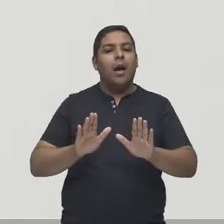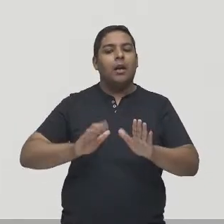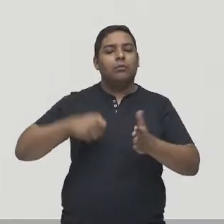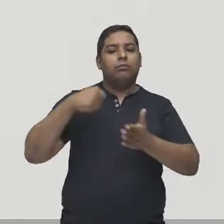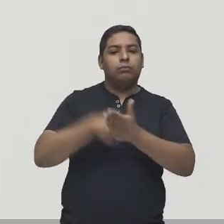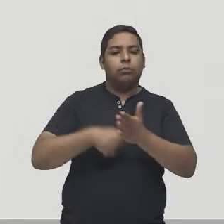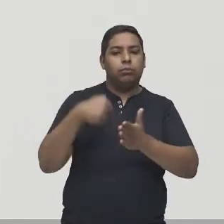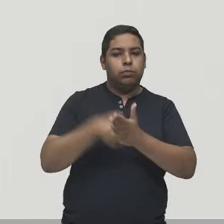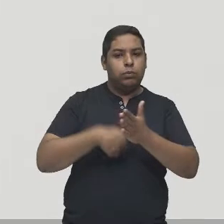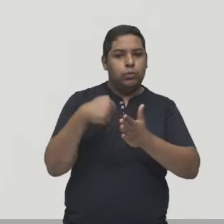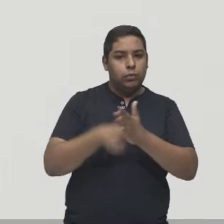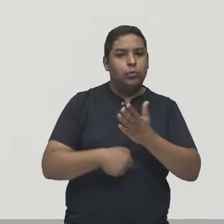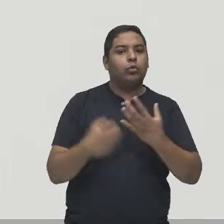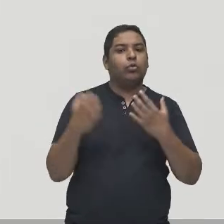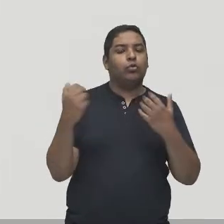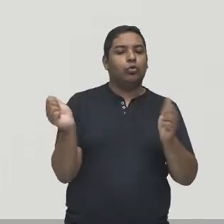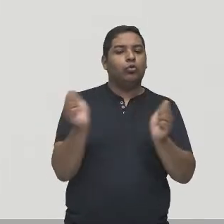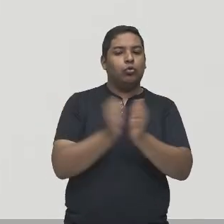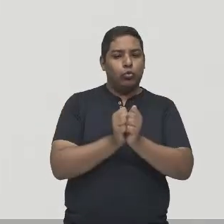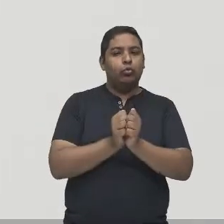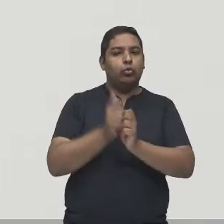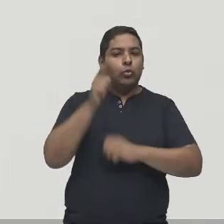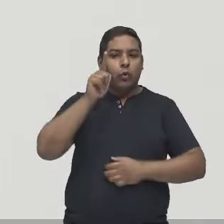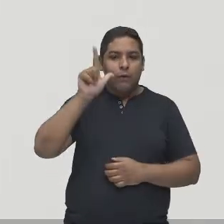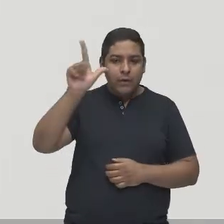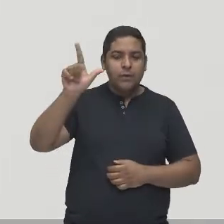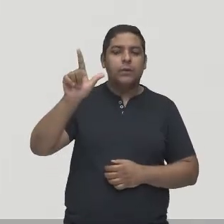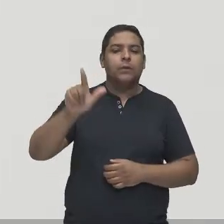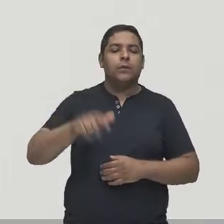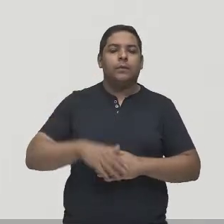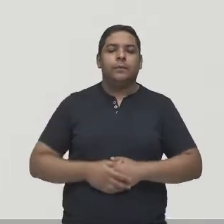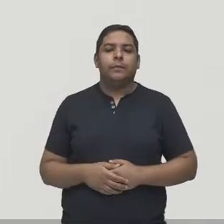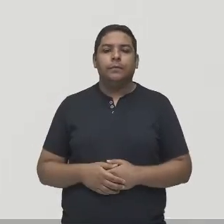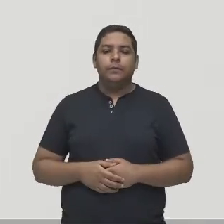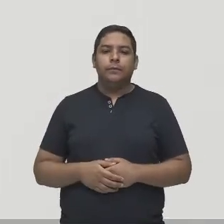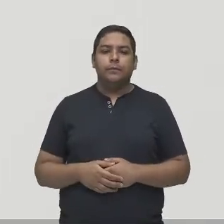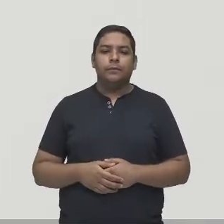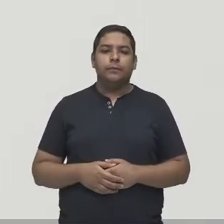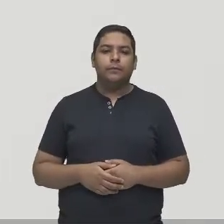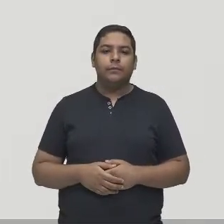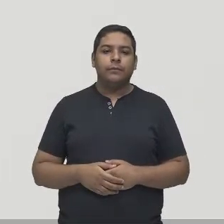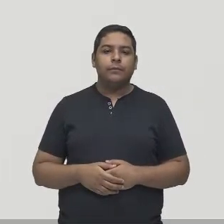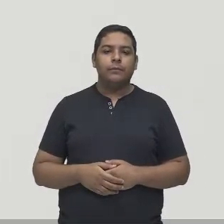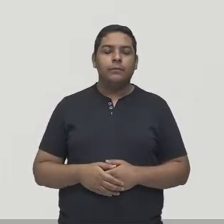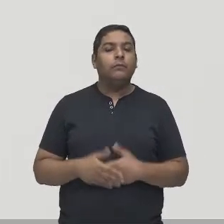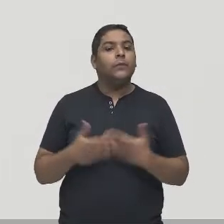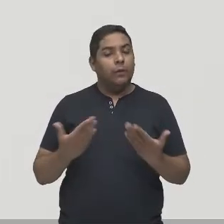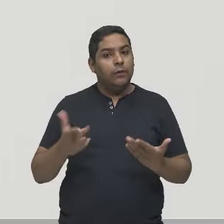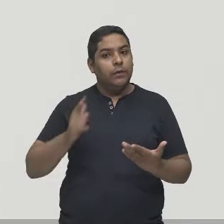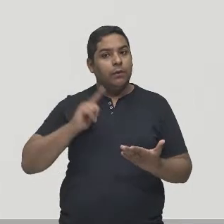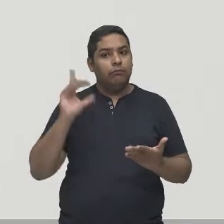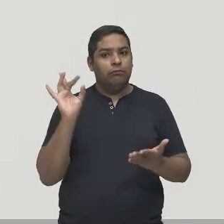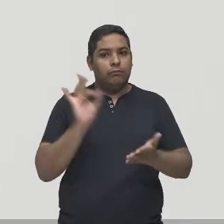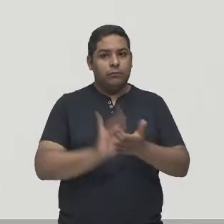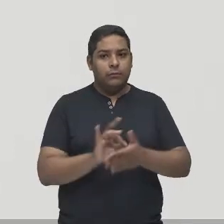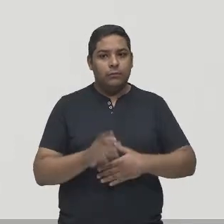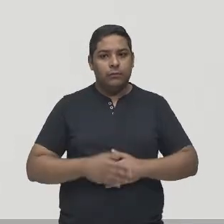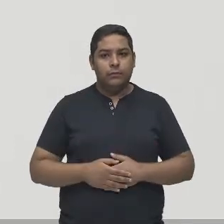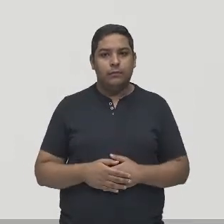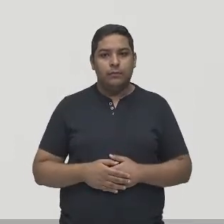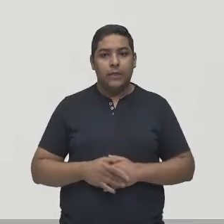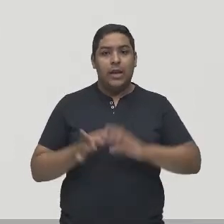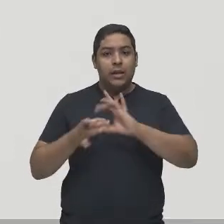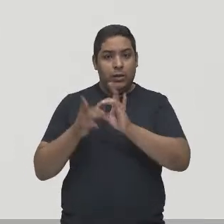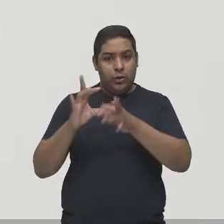vencedor. Lembre-se que ela vai, se mudar ali no meio, não é isso? Então, vamos ter essa realidade. Nesse contexto,